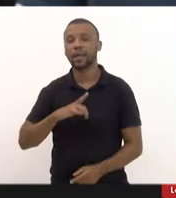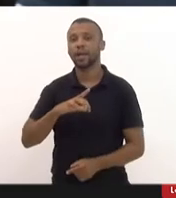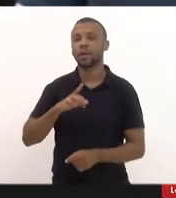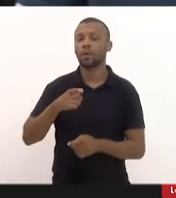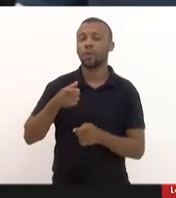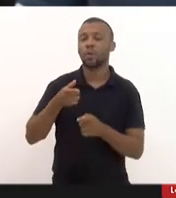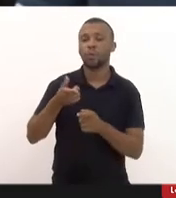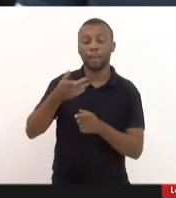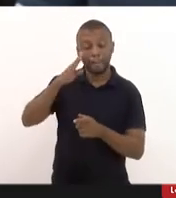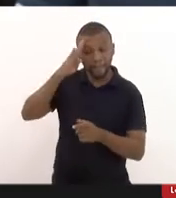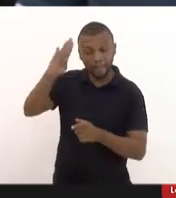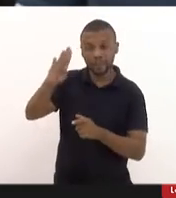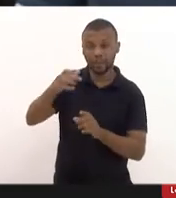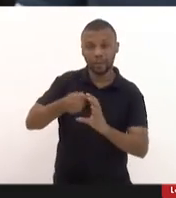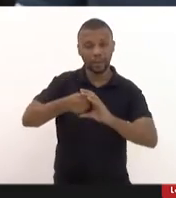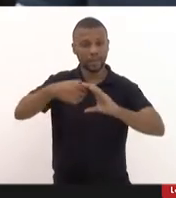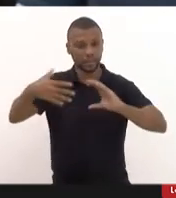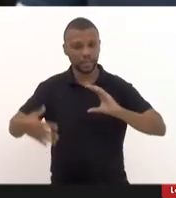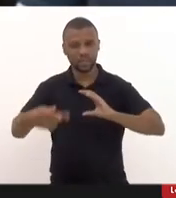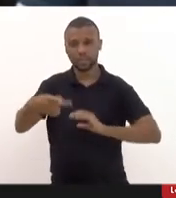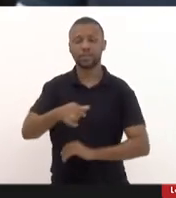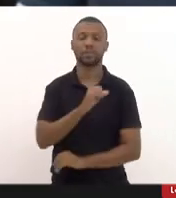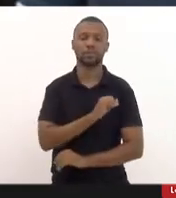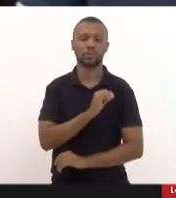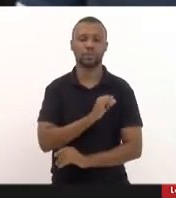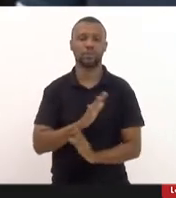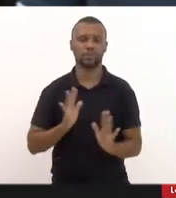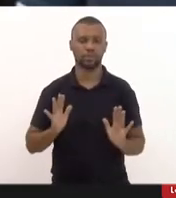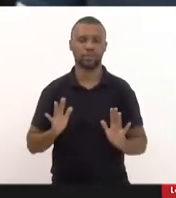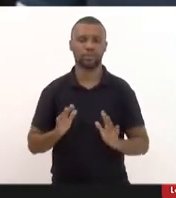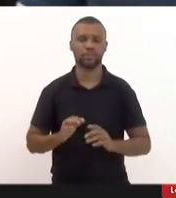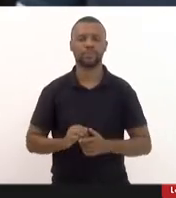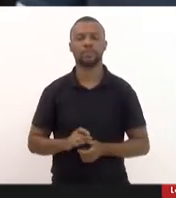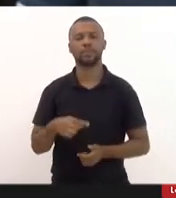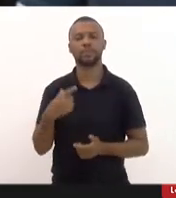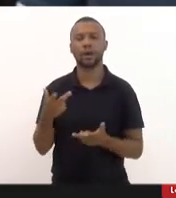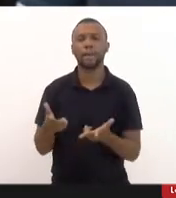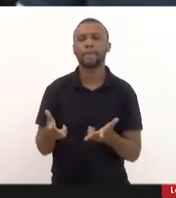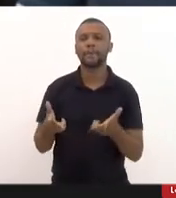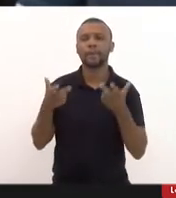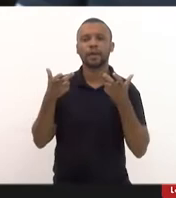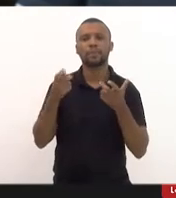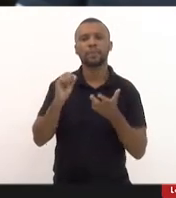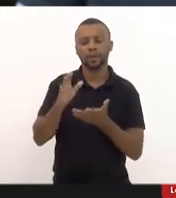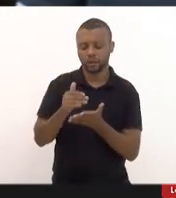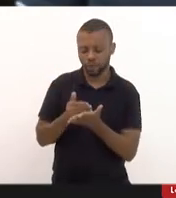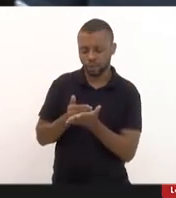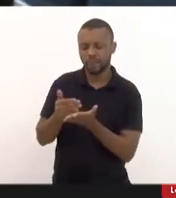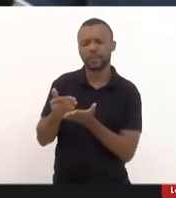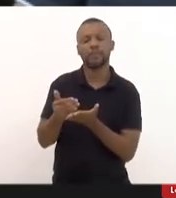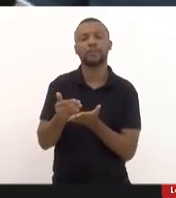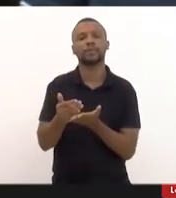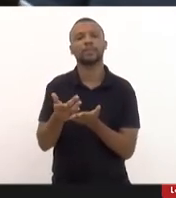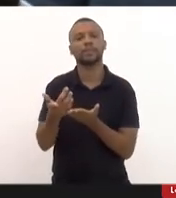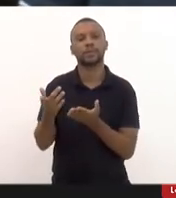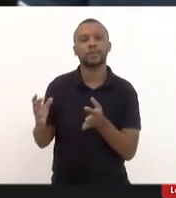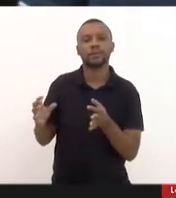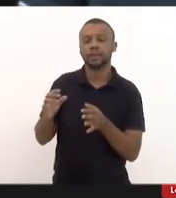Janeiro. A gente também percebe que ele vai desde Itaboraí